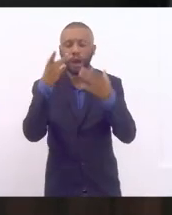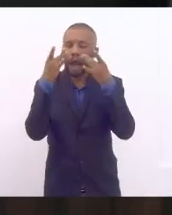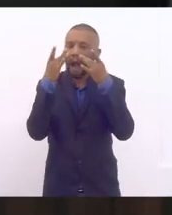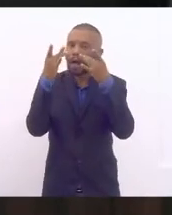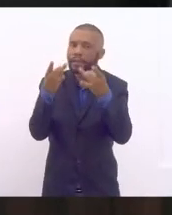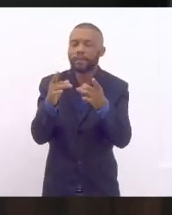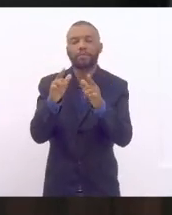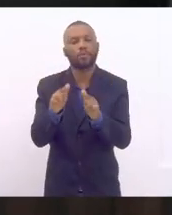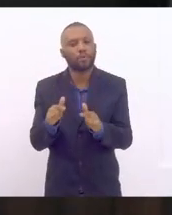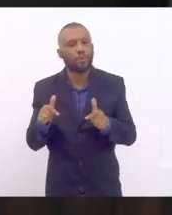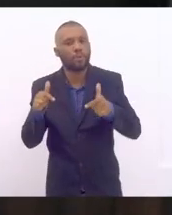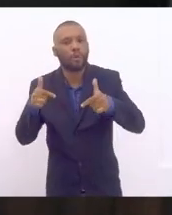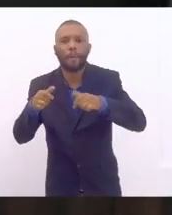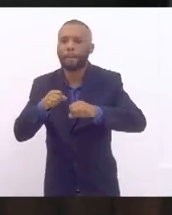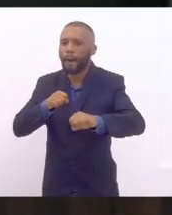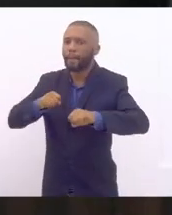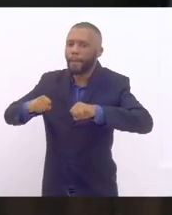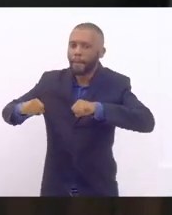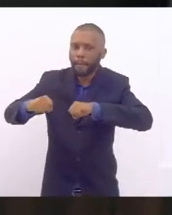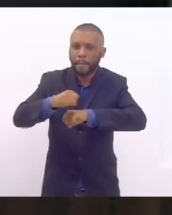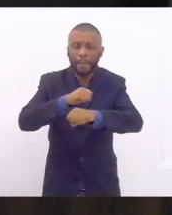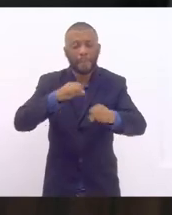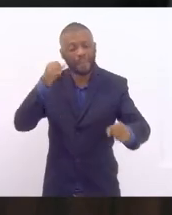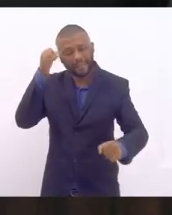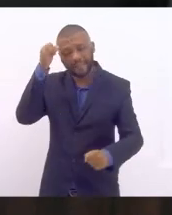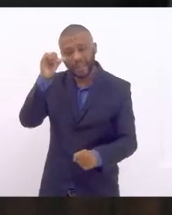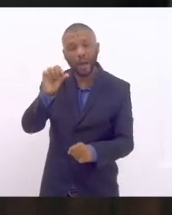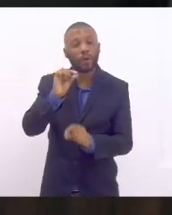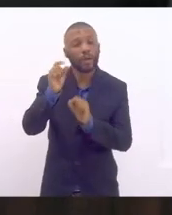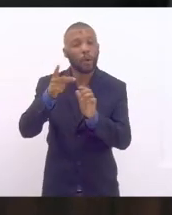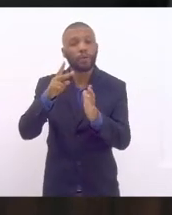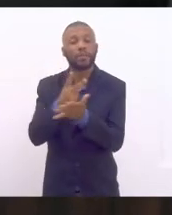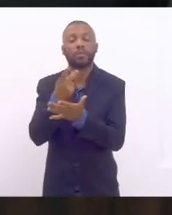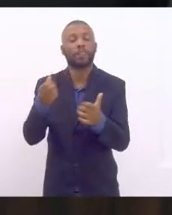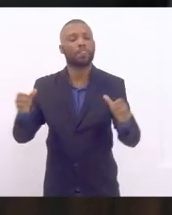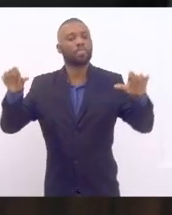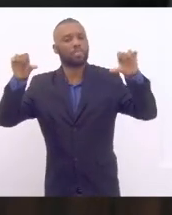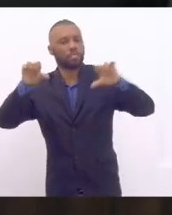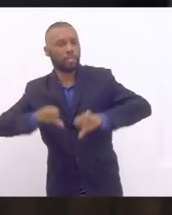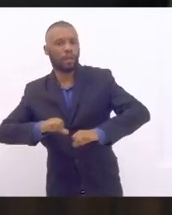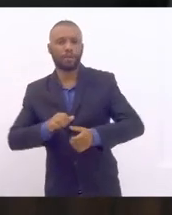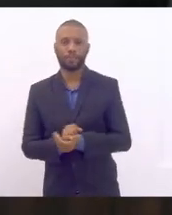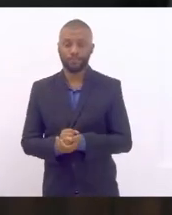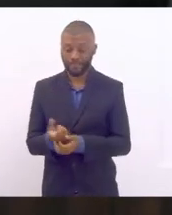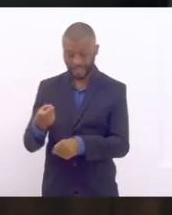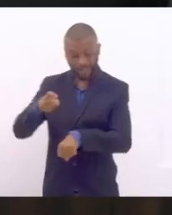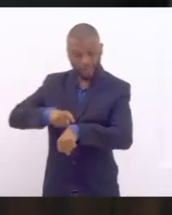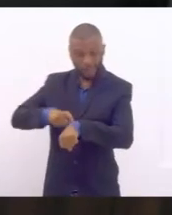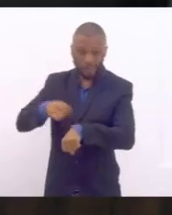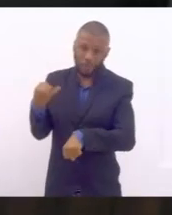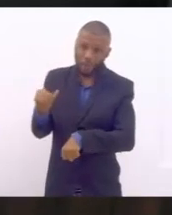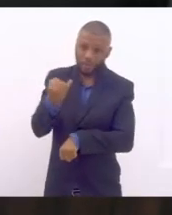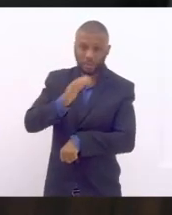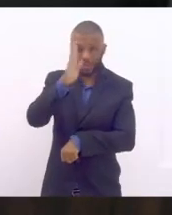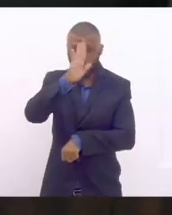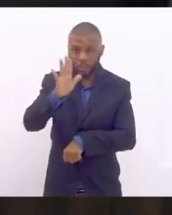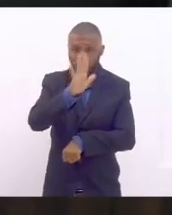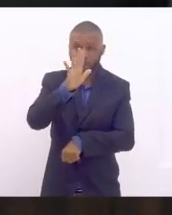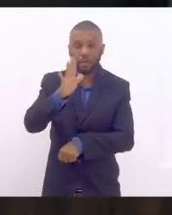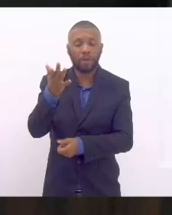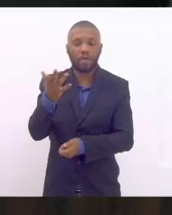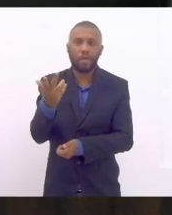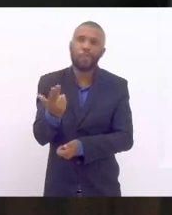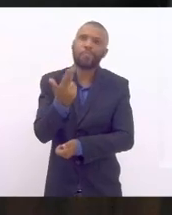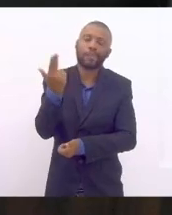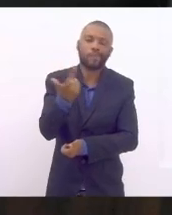e mobilizados para evitar o pior ocorra não podemos Em momento tão crucial do nosso país deixar que as